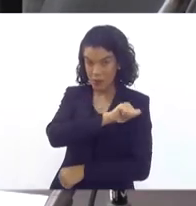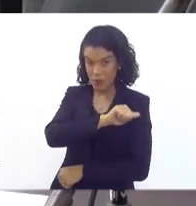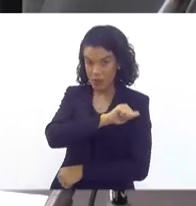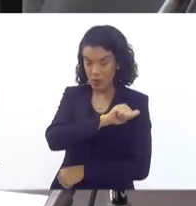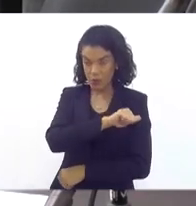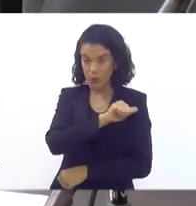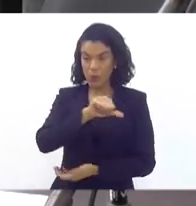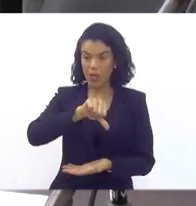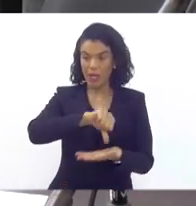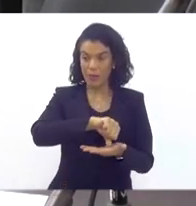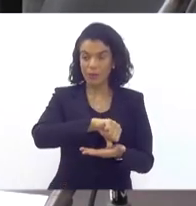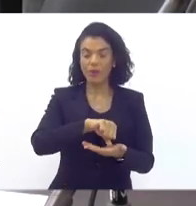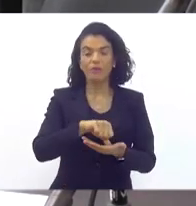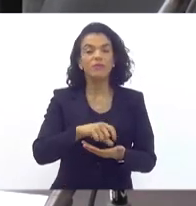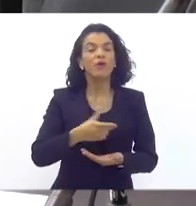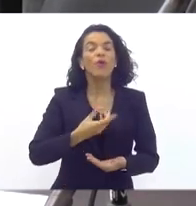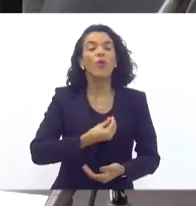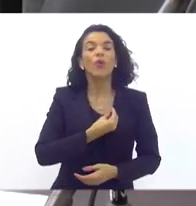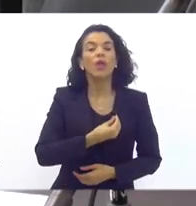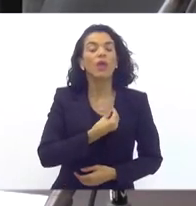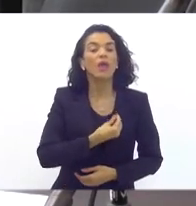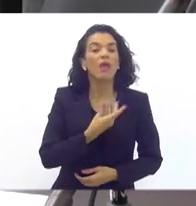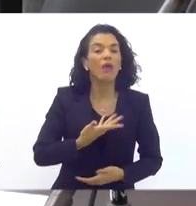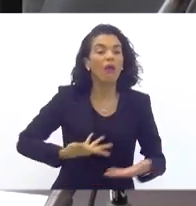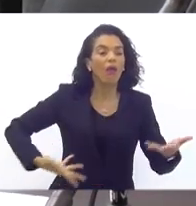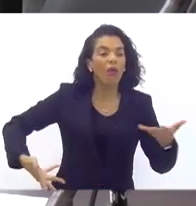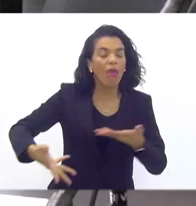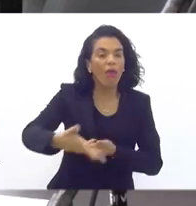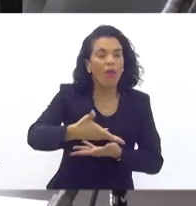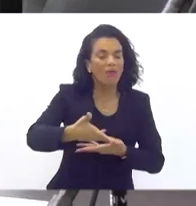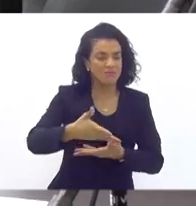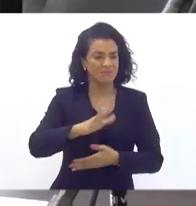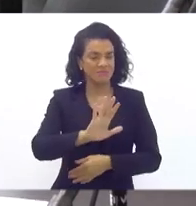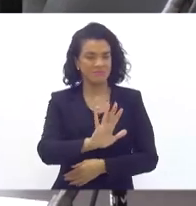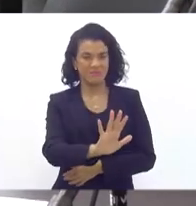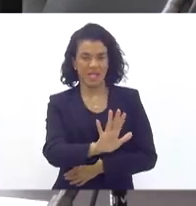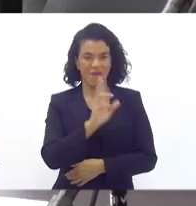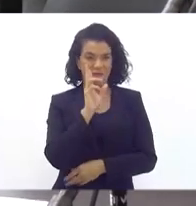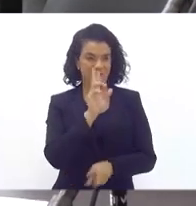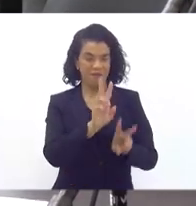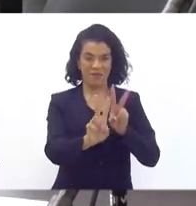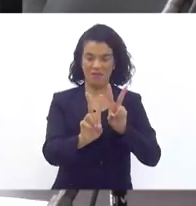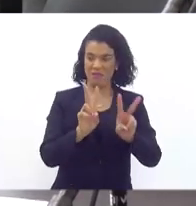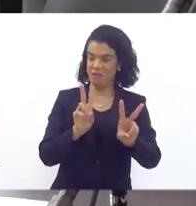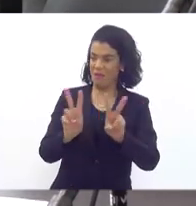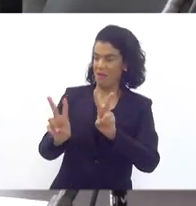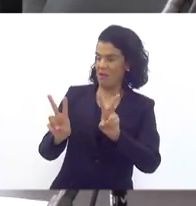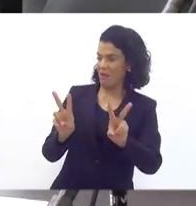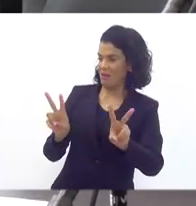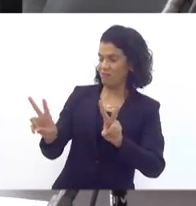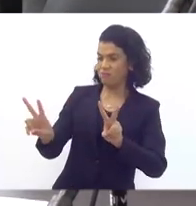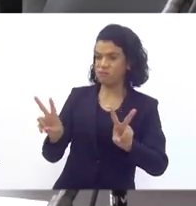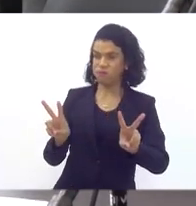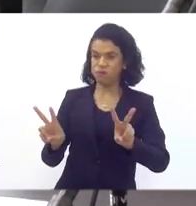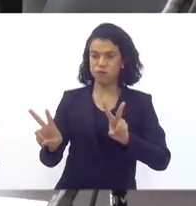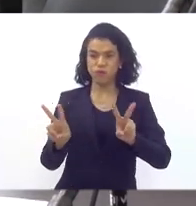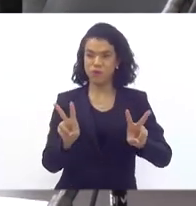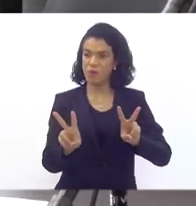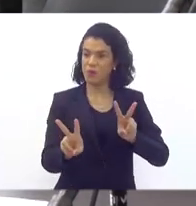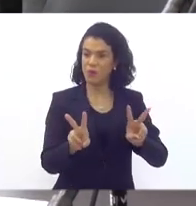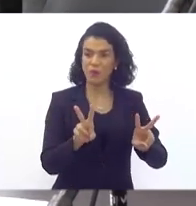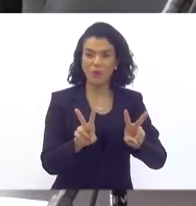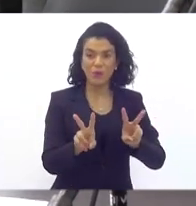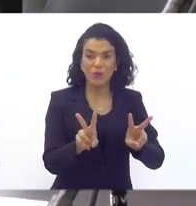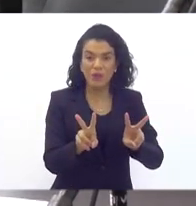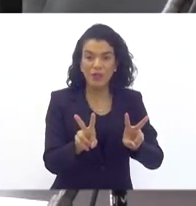se convive com a disfarçatriz porque a gente vêifica em determinado lugar